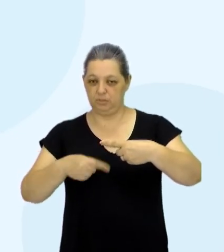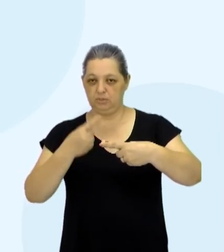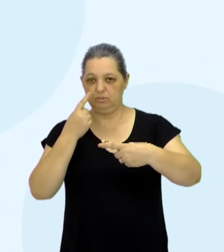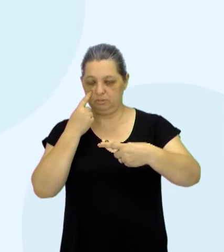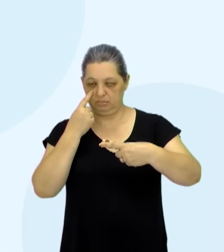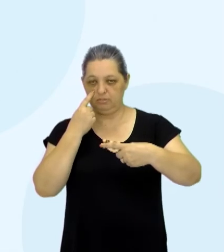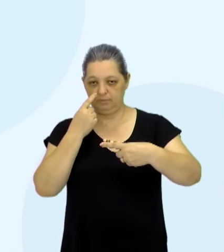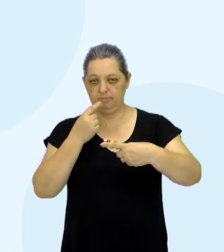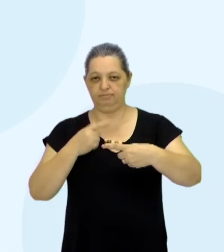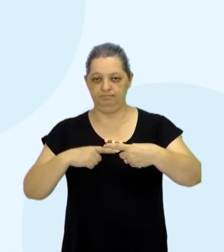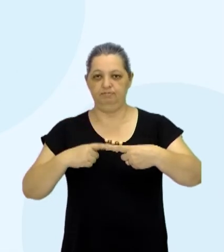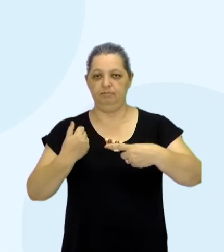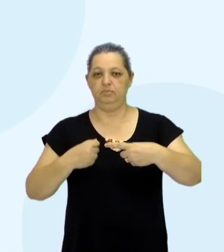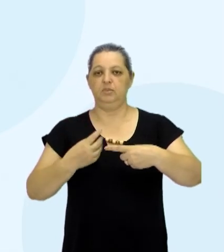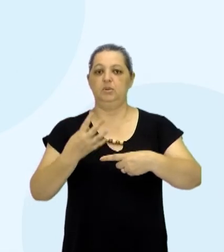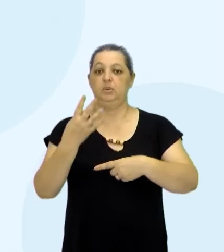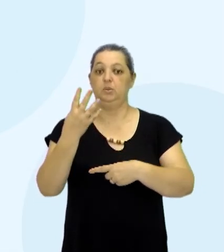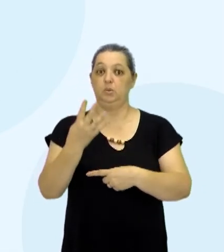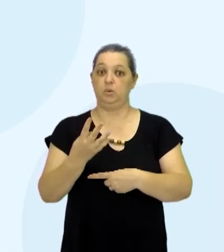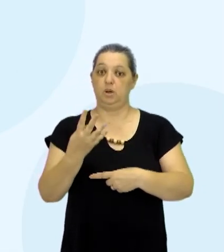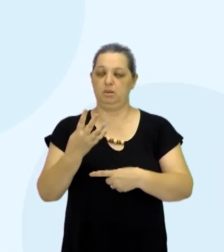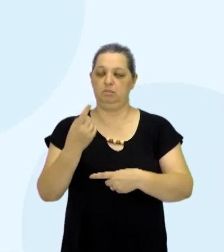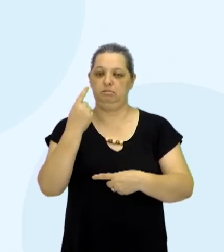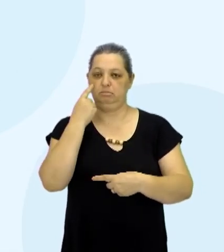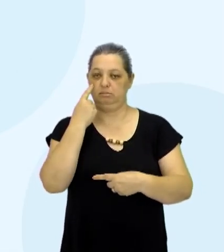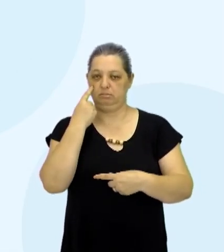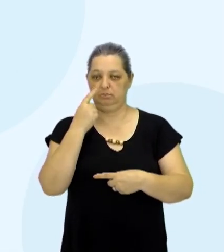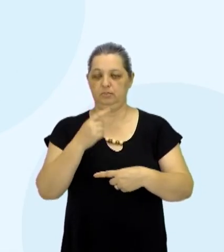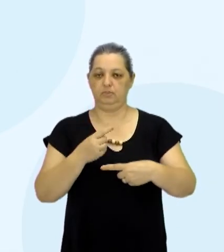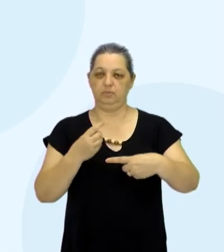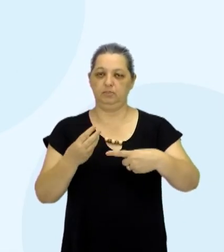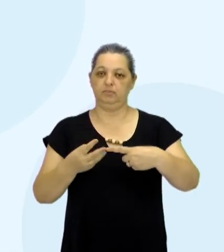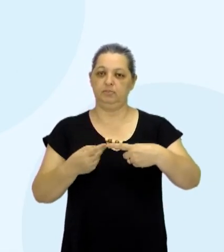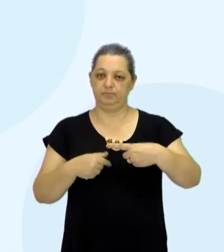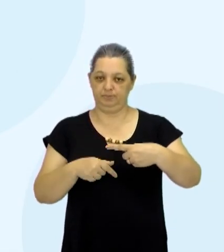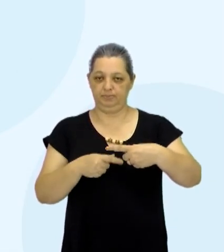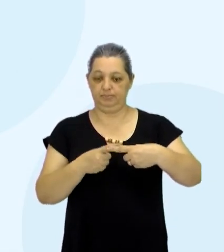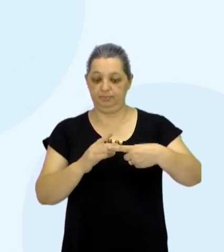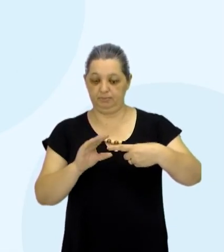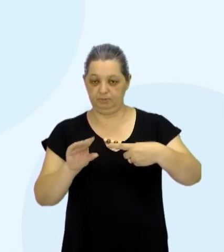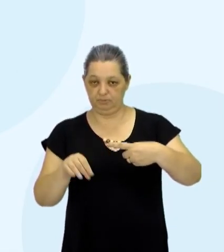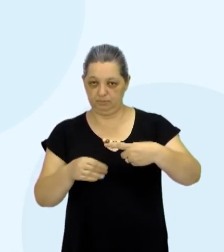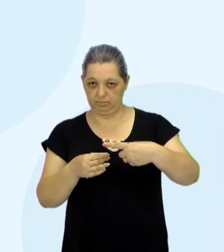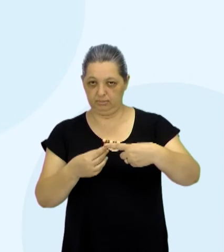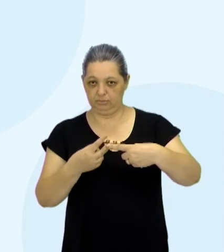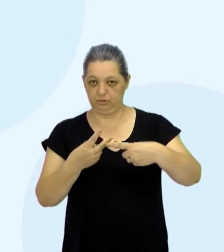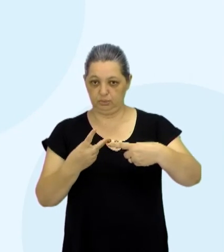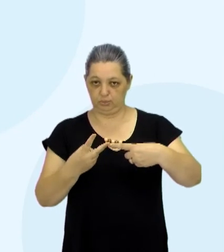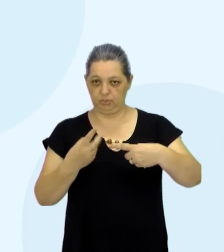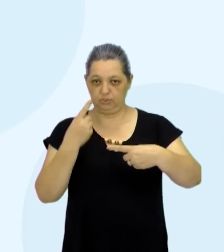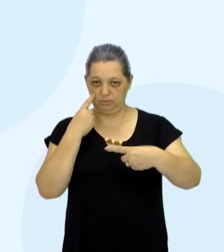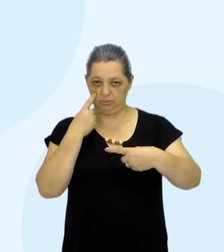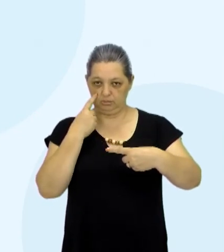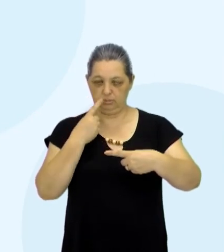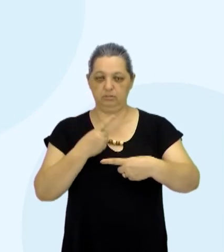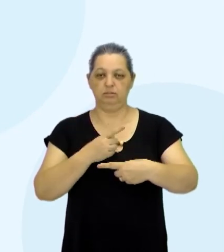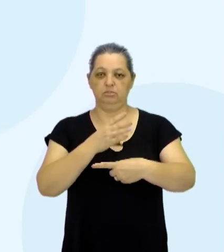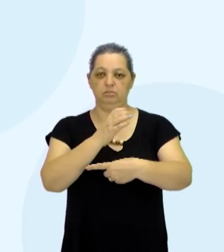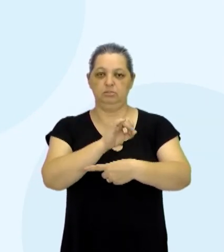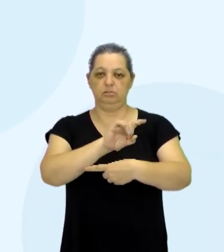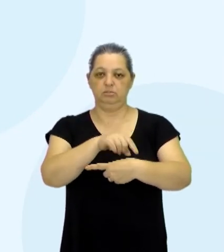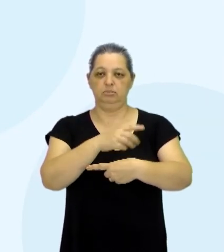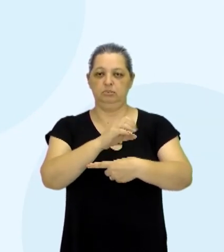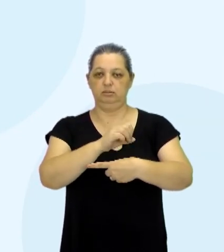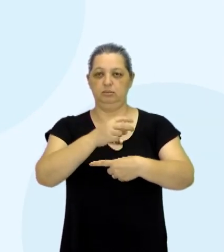dessa vez? Isso mesmo, tinha duas casas depois da vírgula, tive que colocar mais duas. Então aqui, ó, é 0,0233.